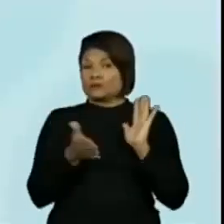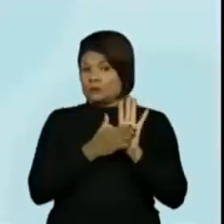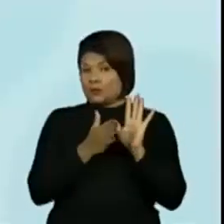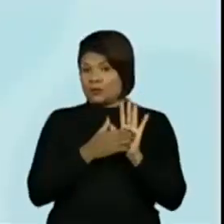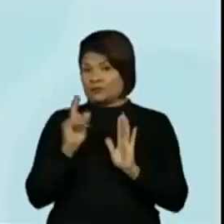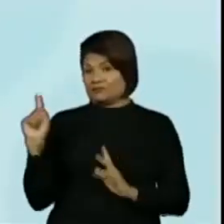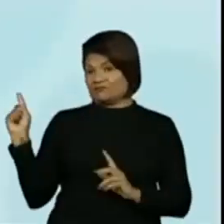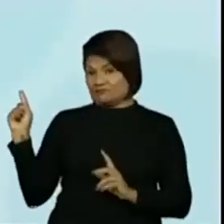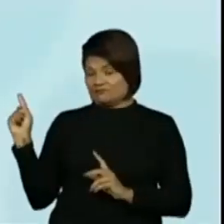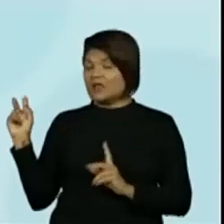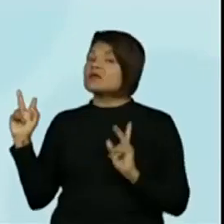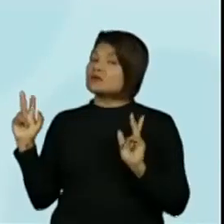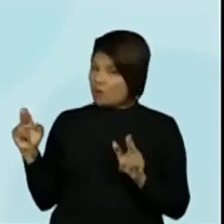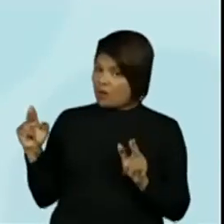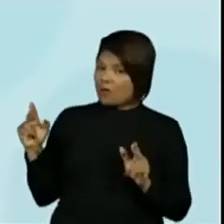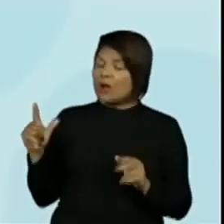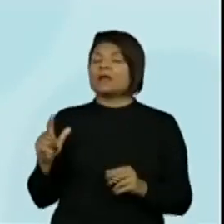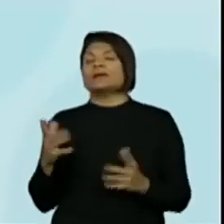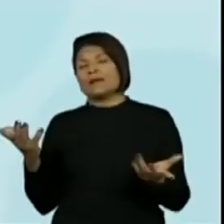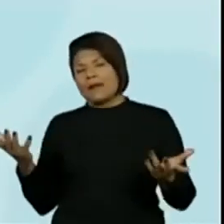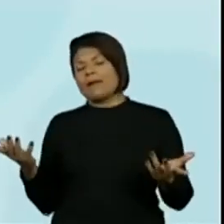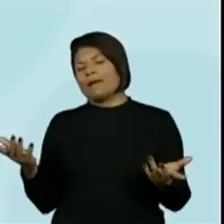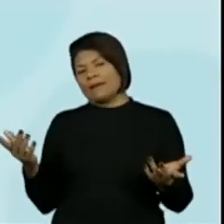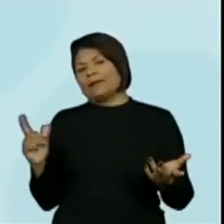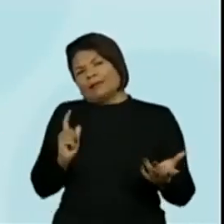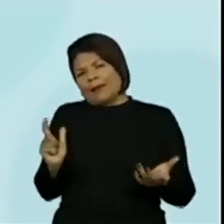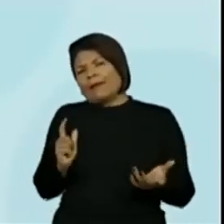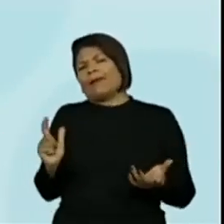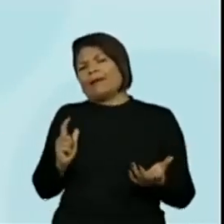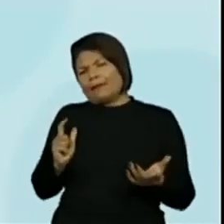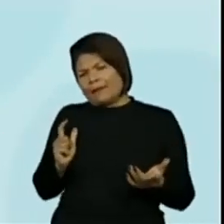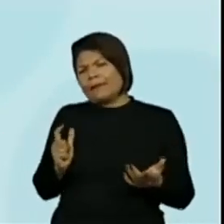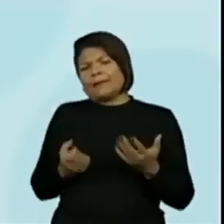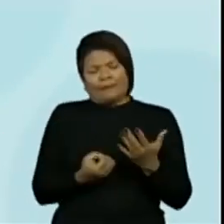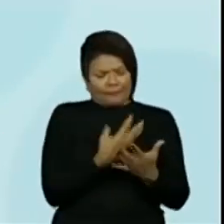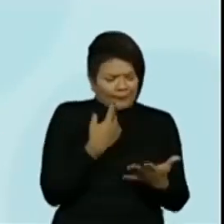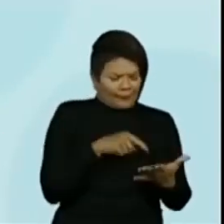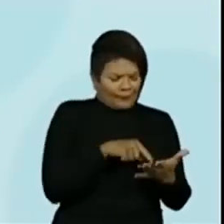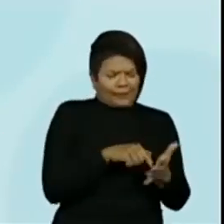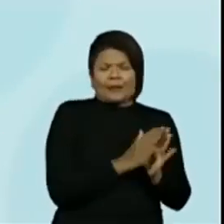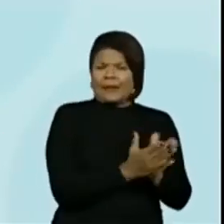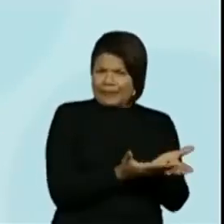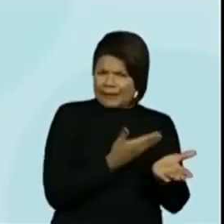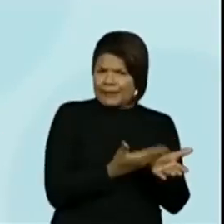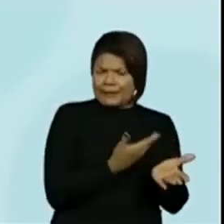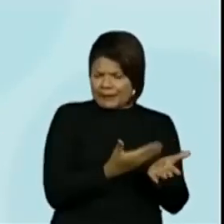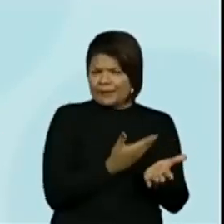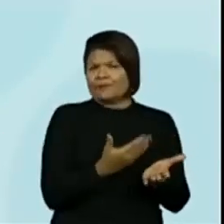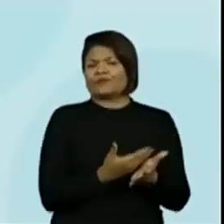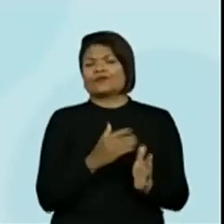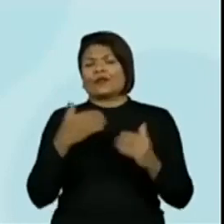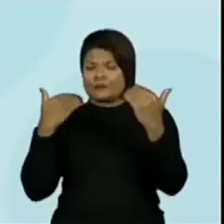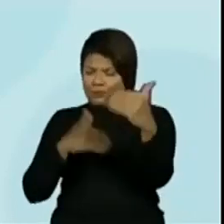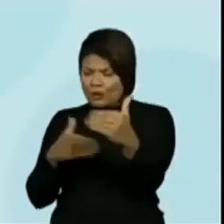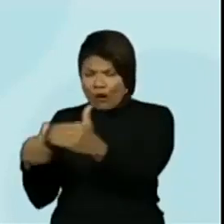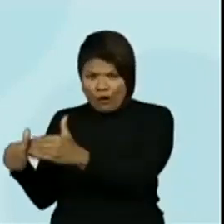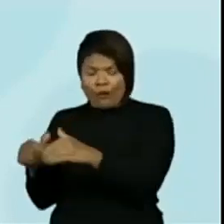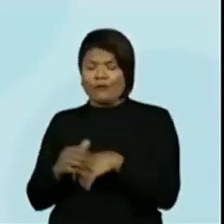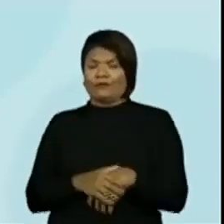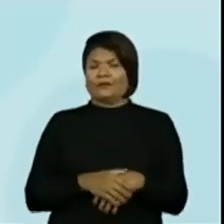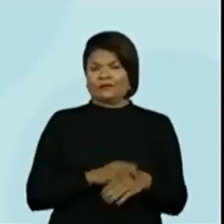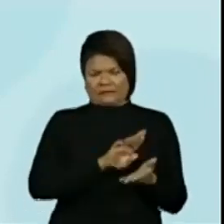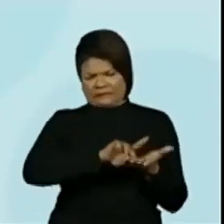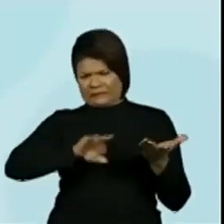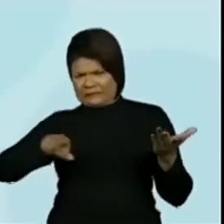como essa, e ela geralmente aparece nos nossos livros, lá do EMAI, nas provas do